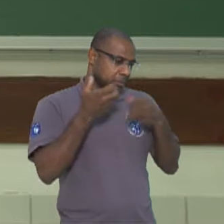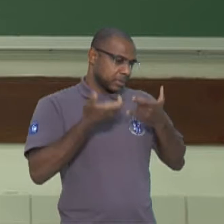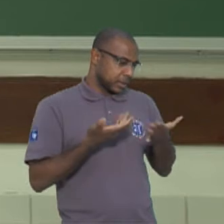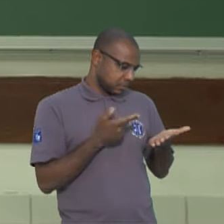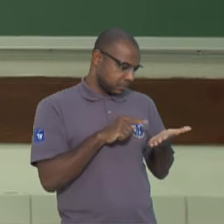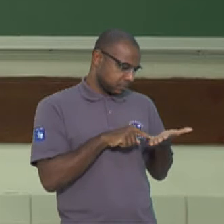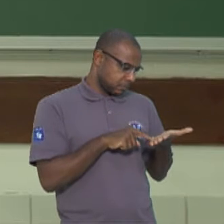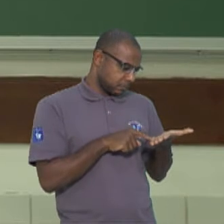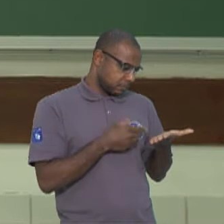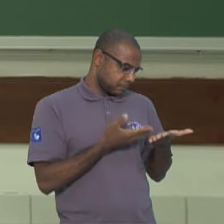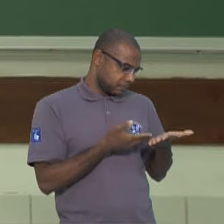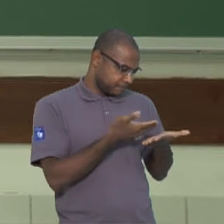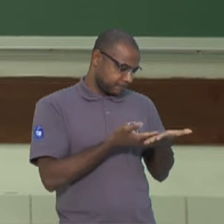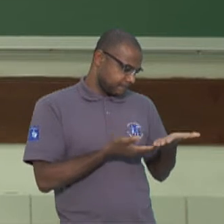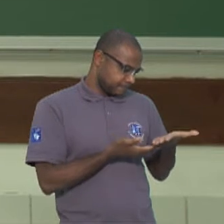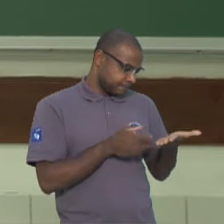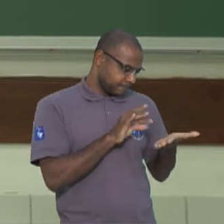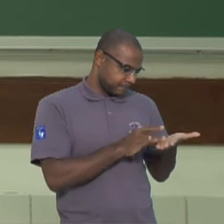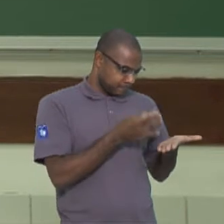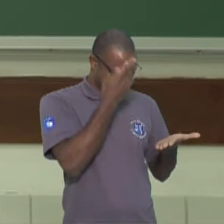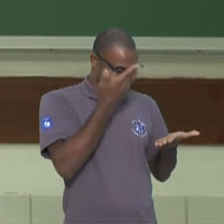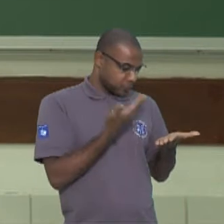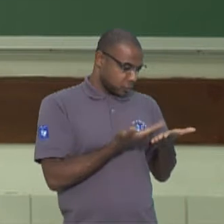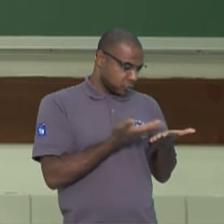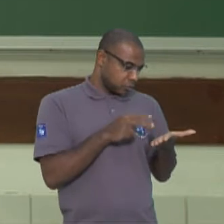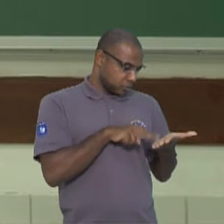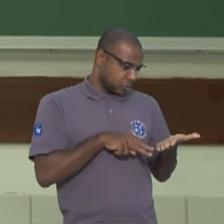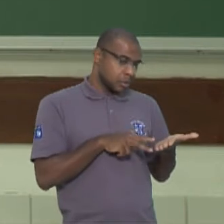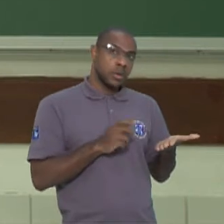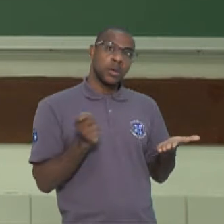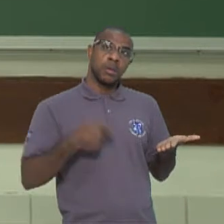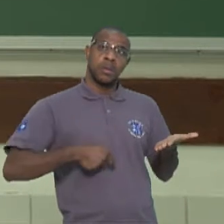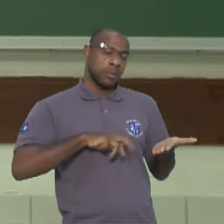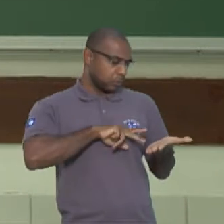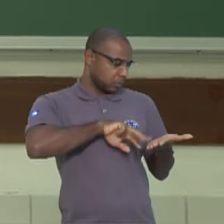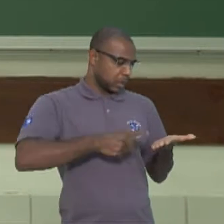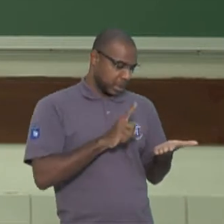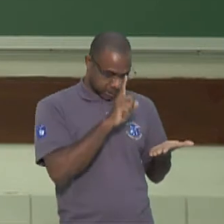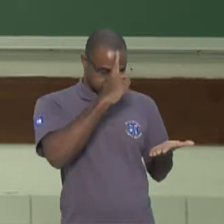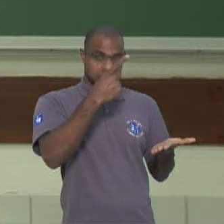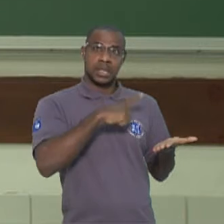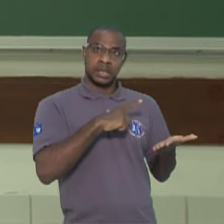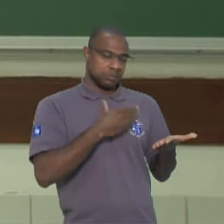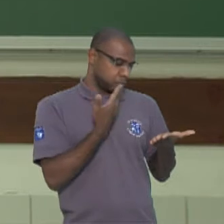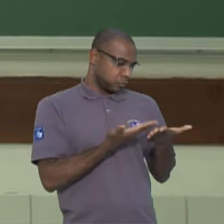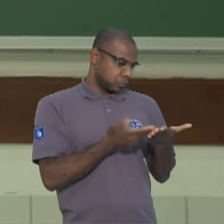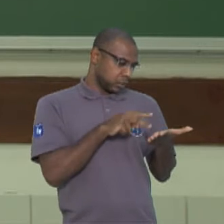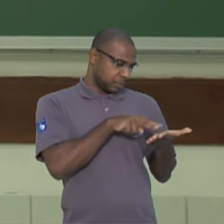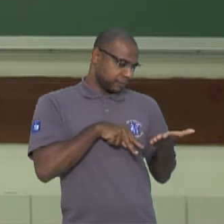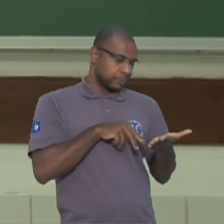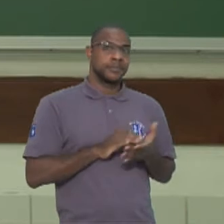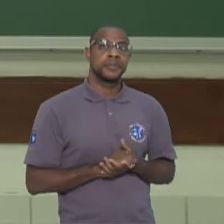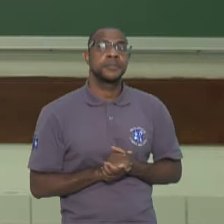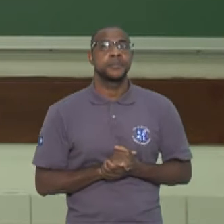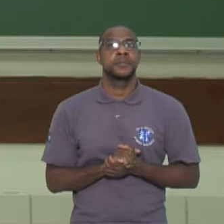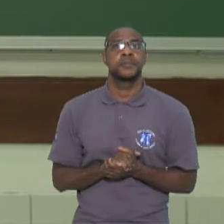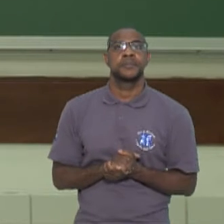a partir de todos os desdobramentos, todas as possibilidades que aquela ideia tem.